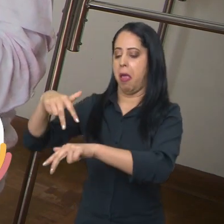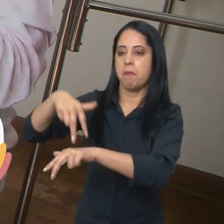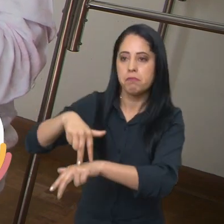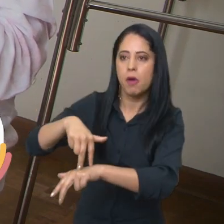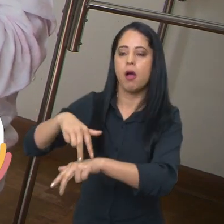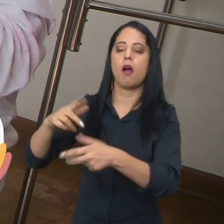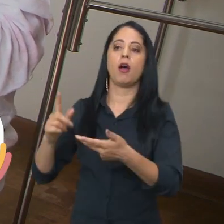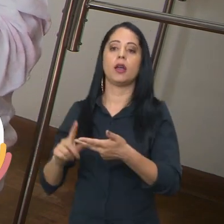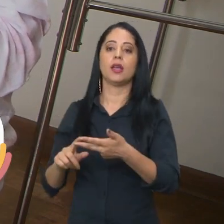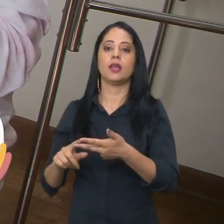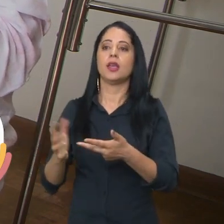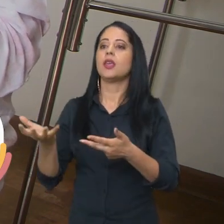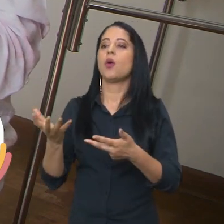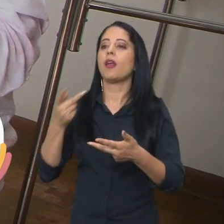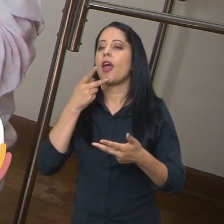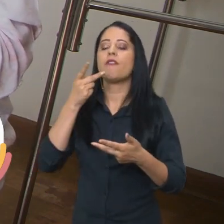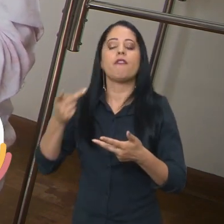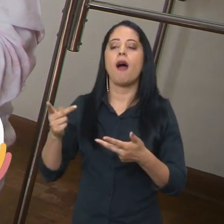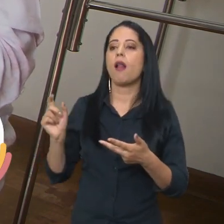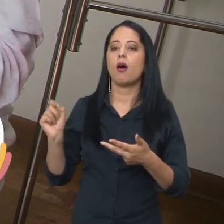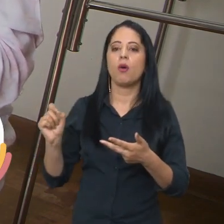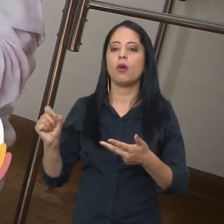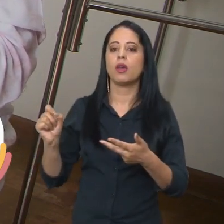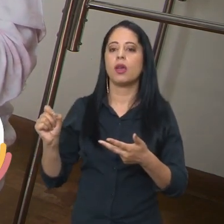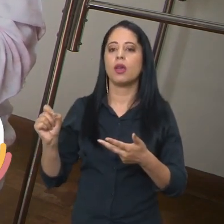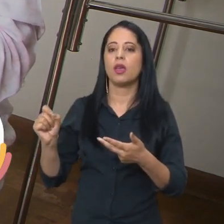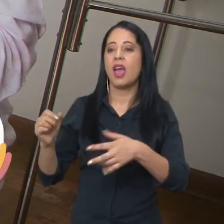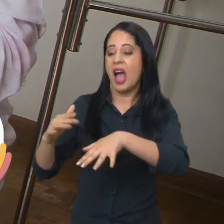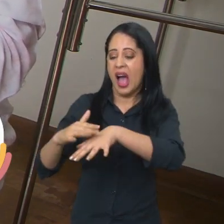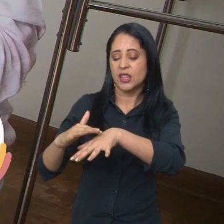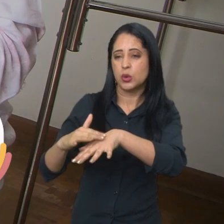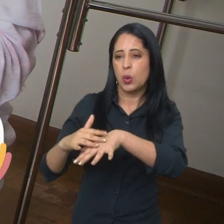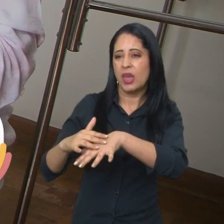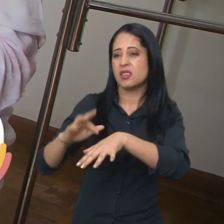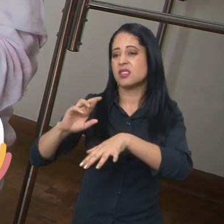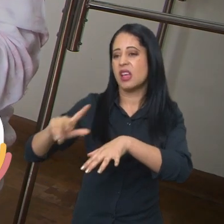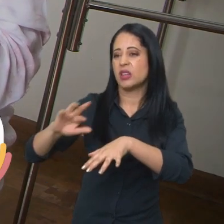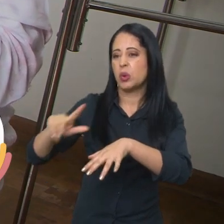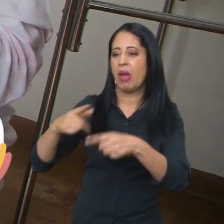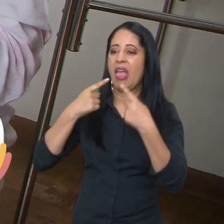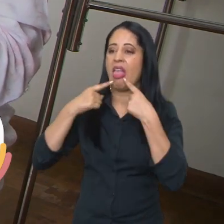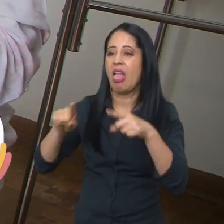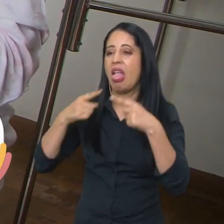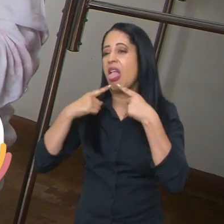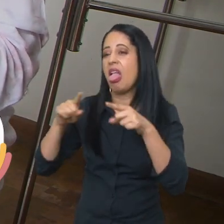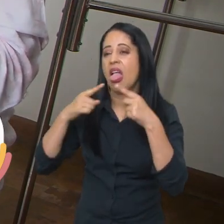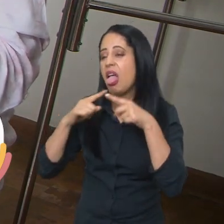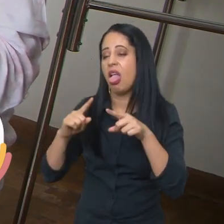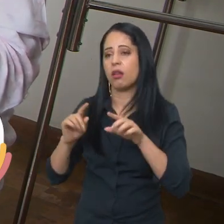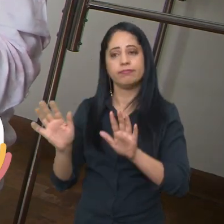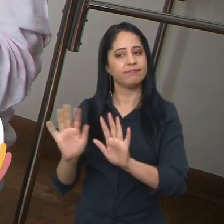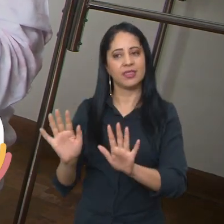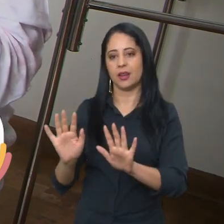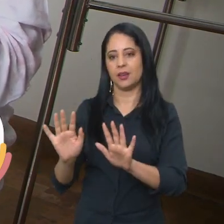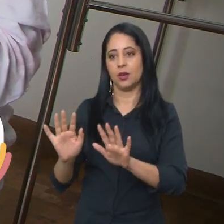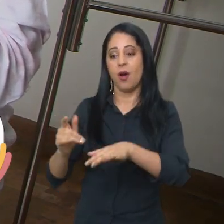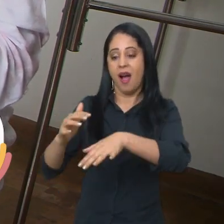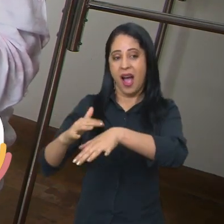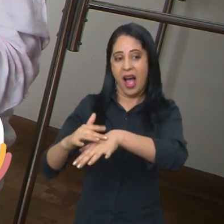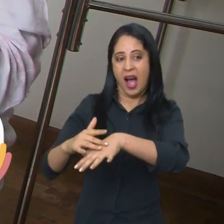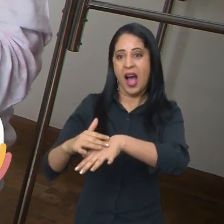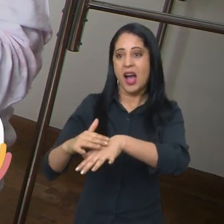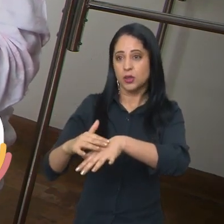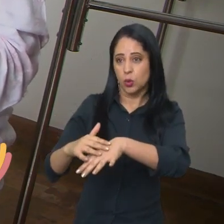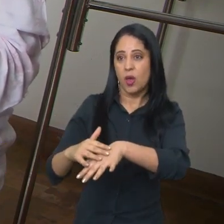mulher na sociedade e eu quero falar também de que isso não é birra, de que isso não é manha, que isso